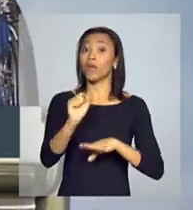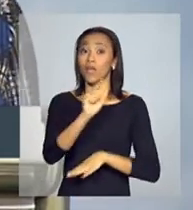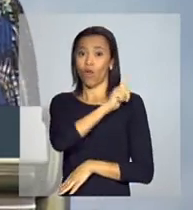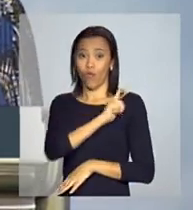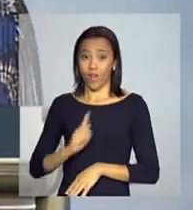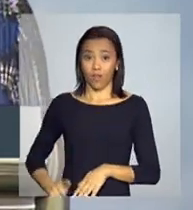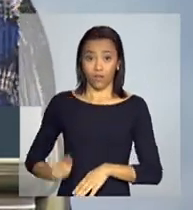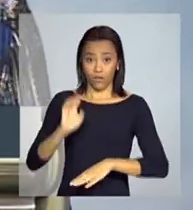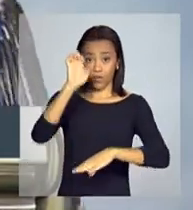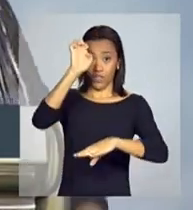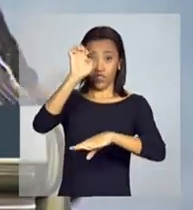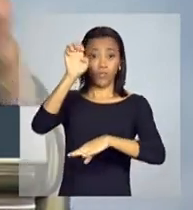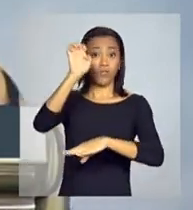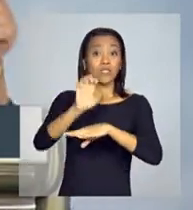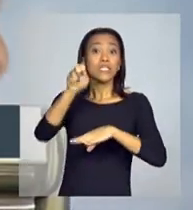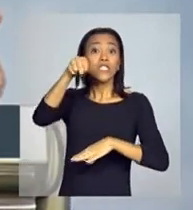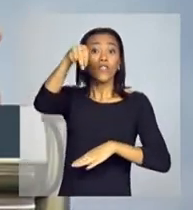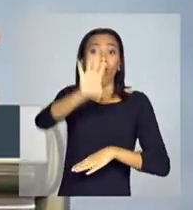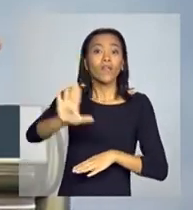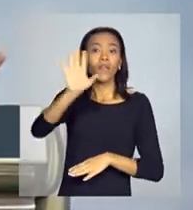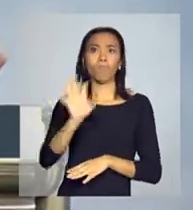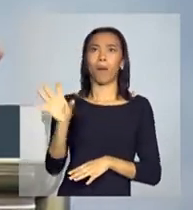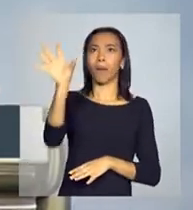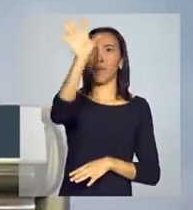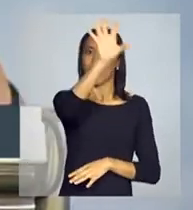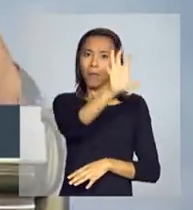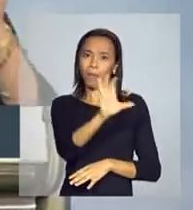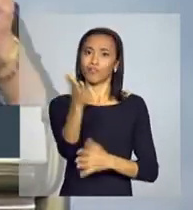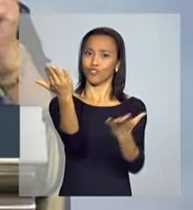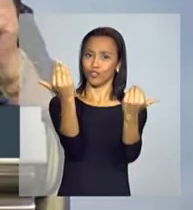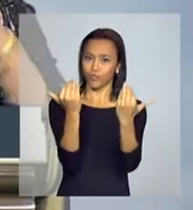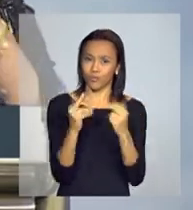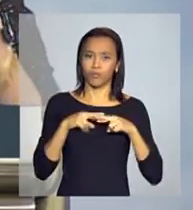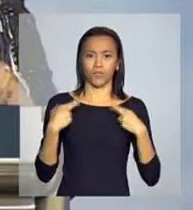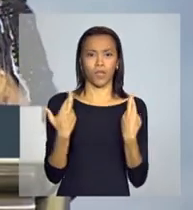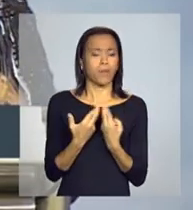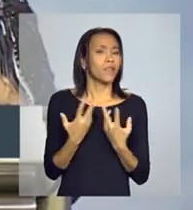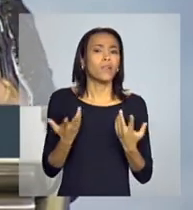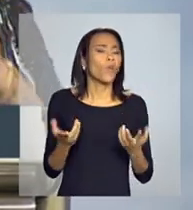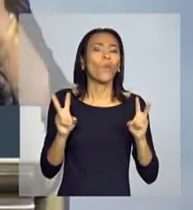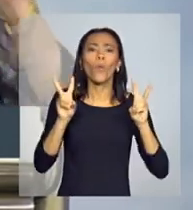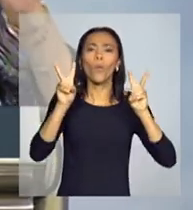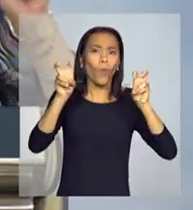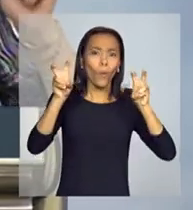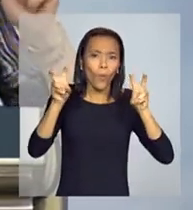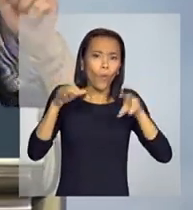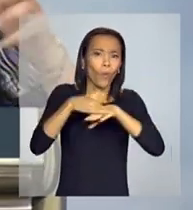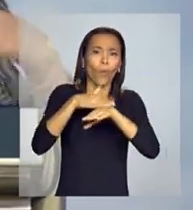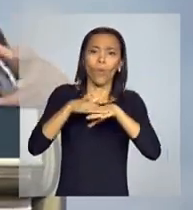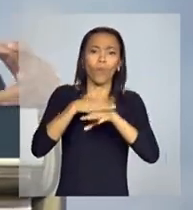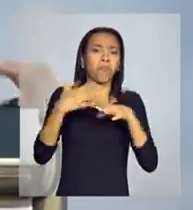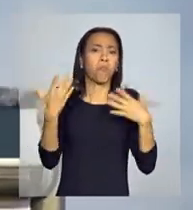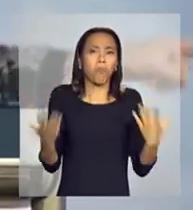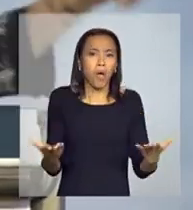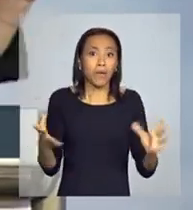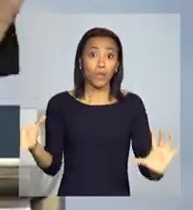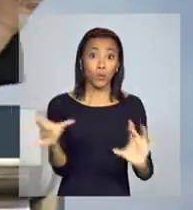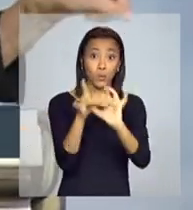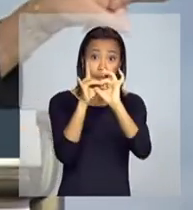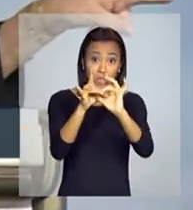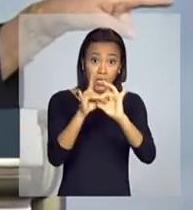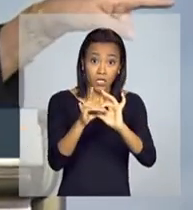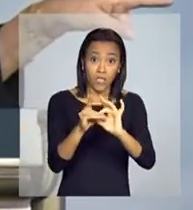Nordeste. E naquela ocasião, qual era o motivo mais forte que unia